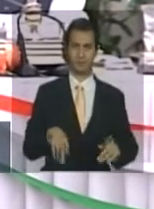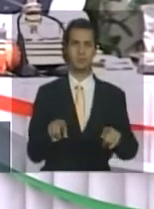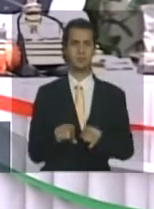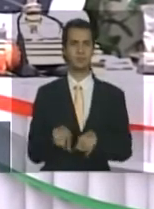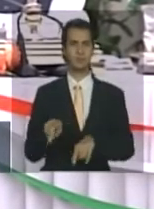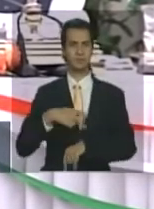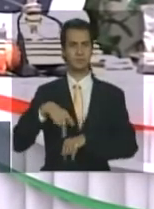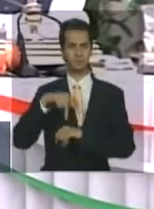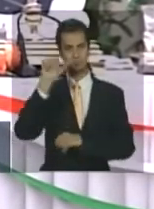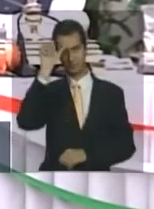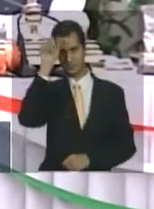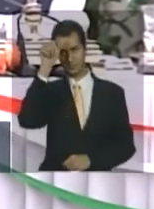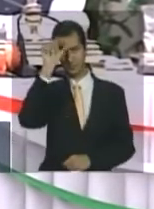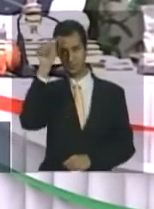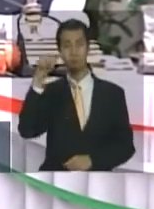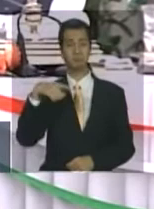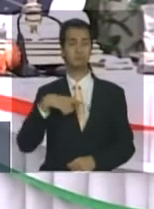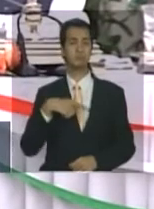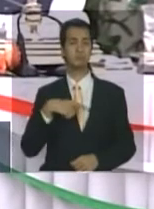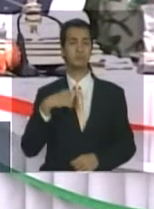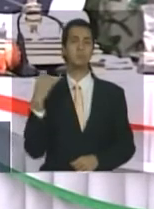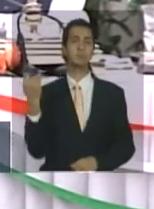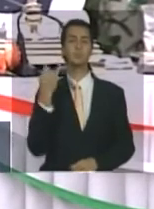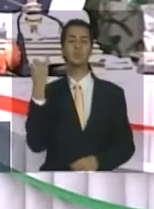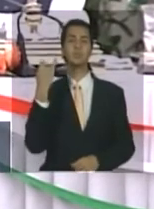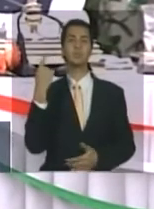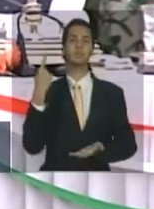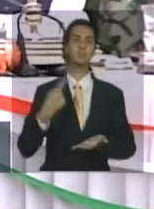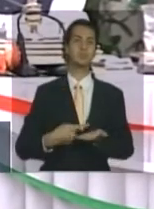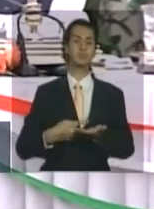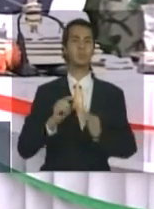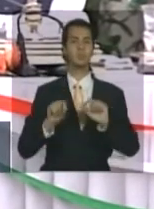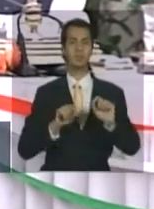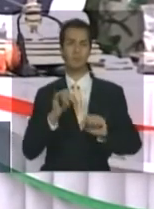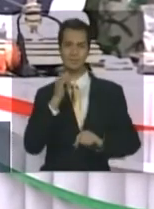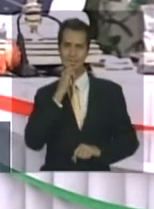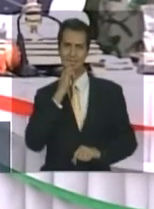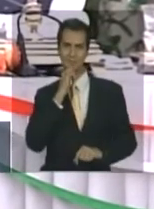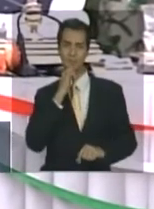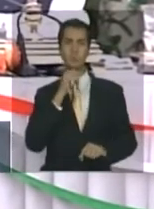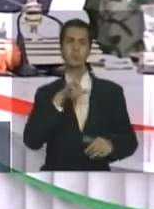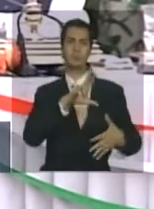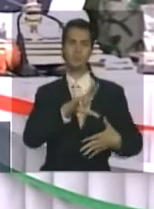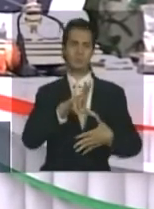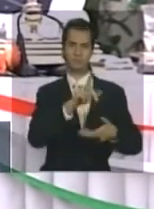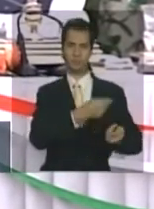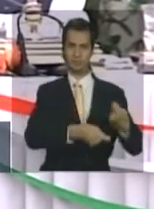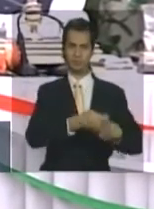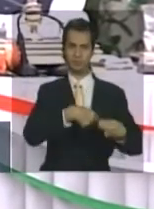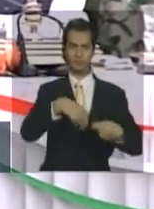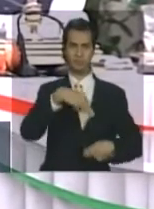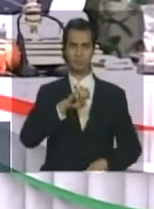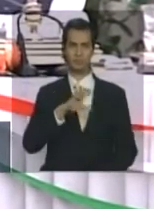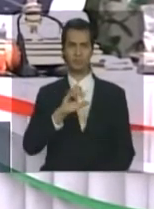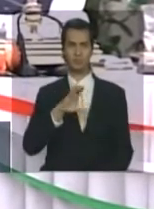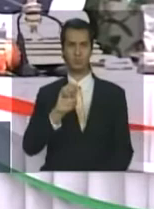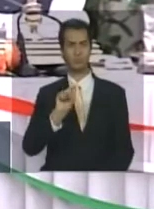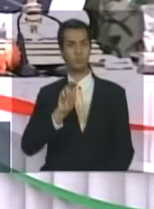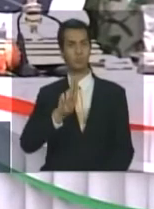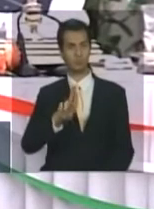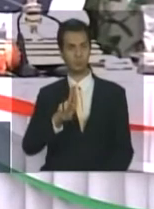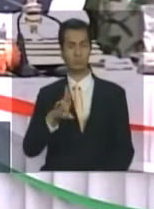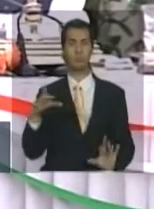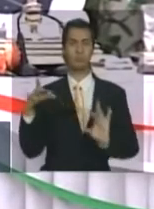instrumentos importantes, como o Acordo Mercosul-Índia de 2009, que devemos